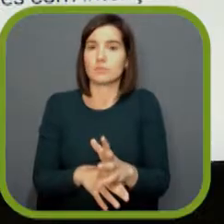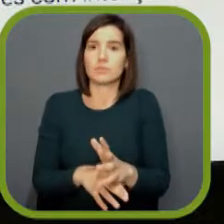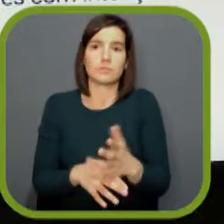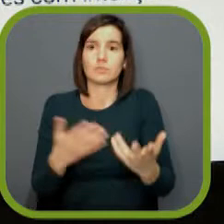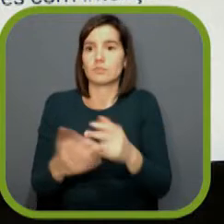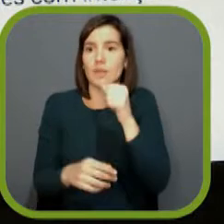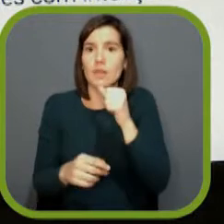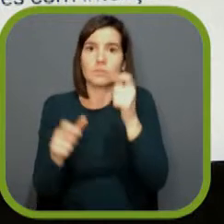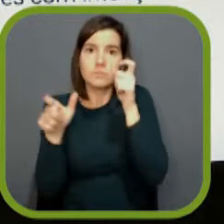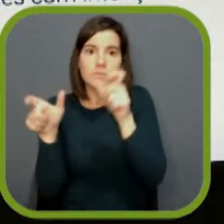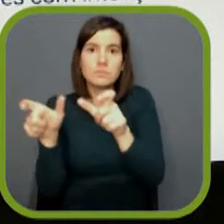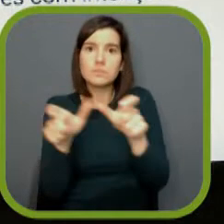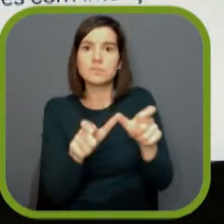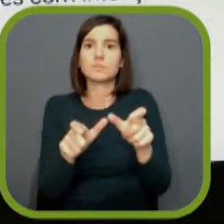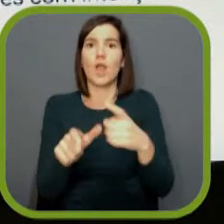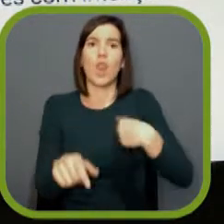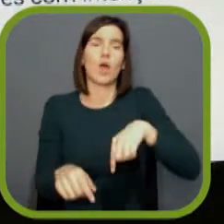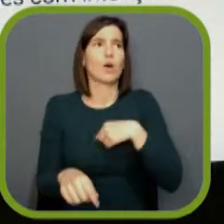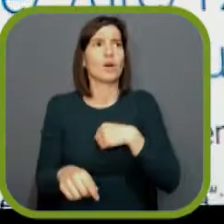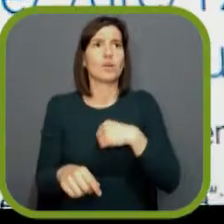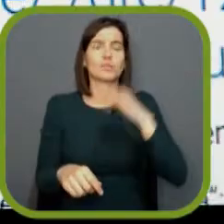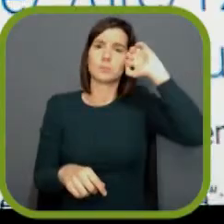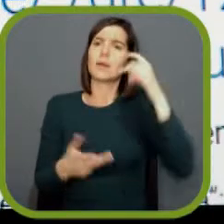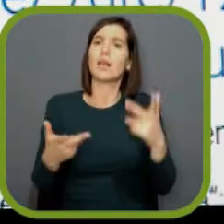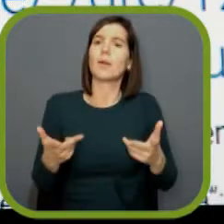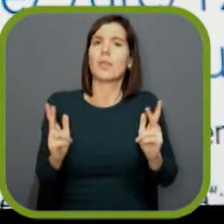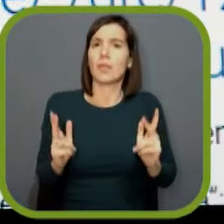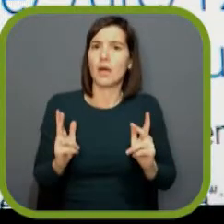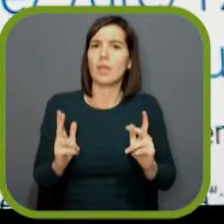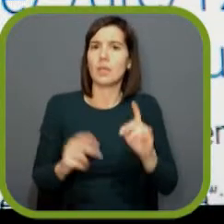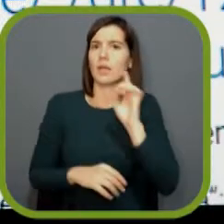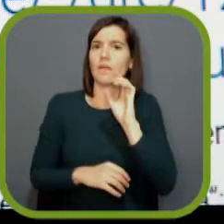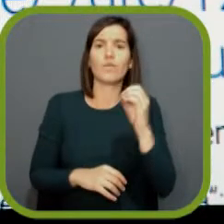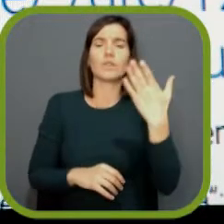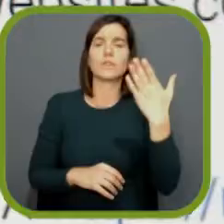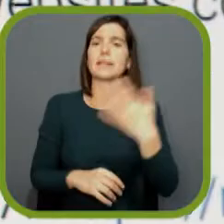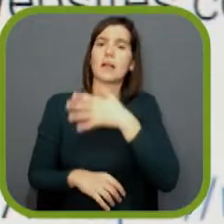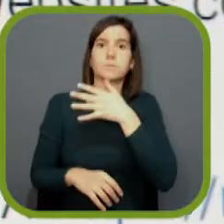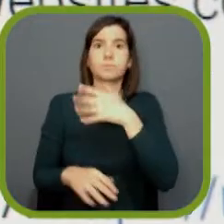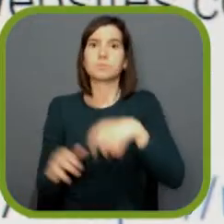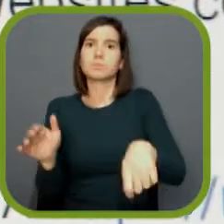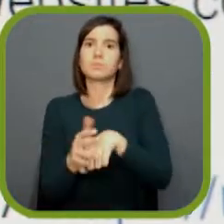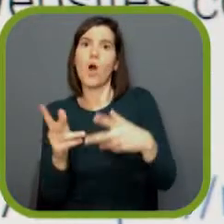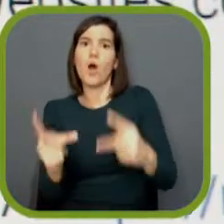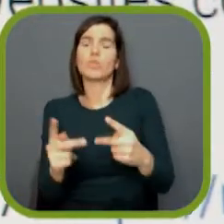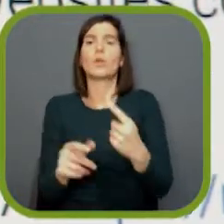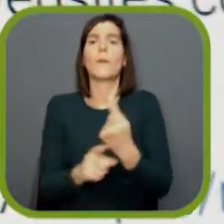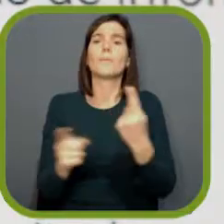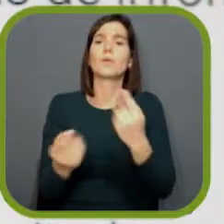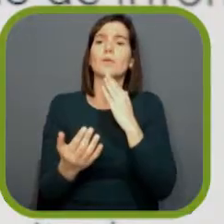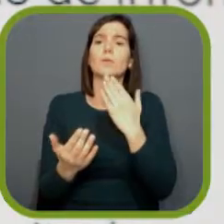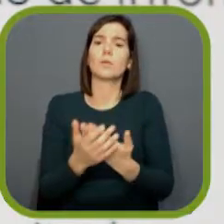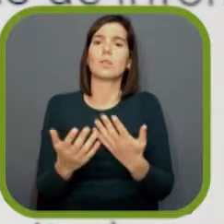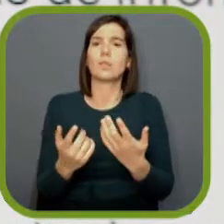um escrutínio, como sendo um atentado às nossas liberdades, é fundamental a questão do discurso de ódio, porque o discurso de ódio em si tem um